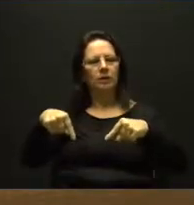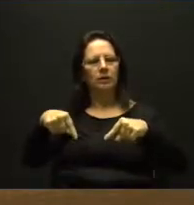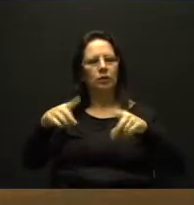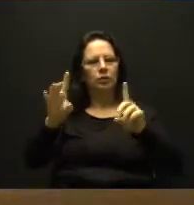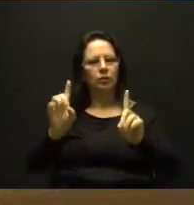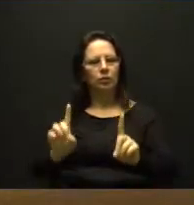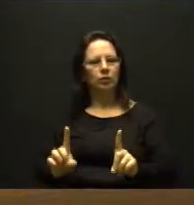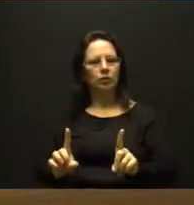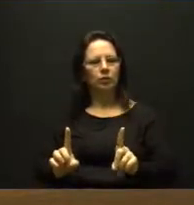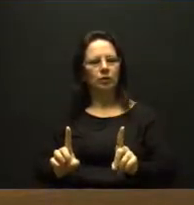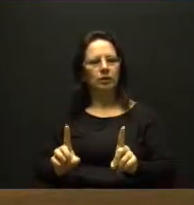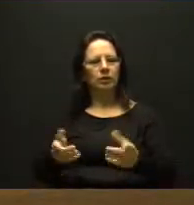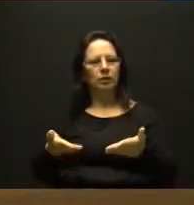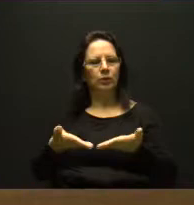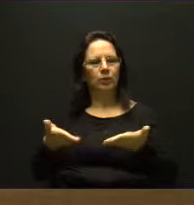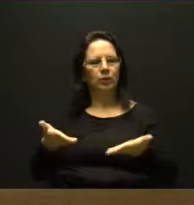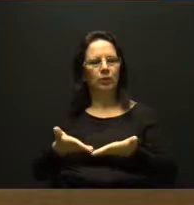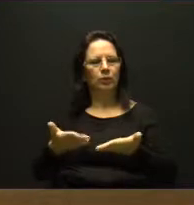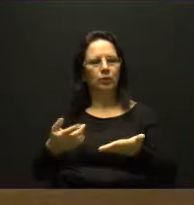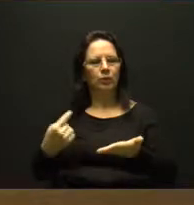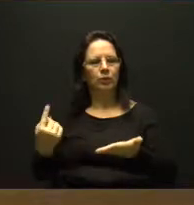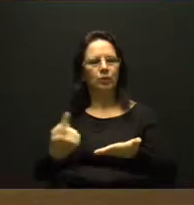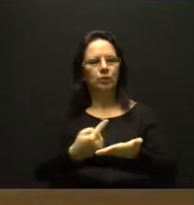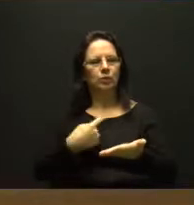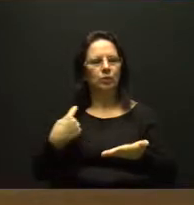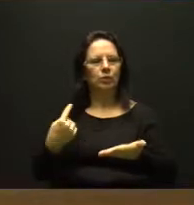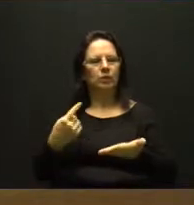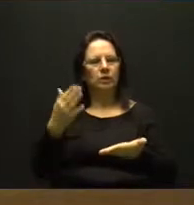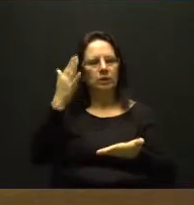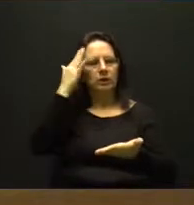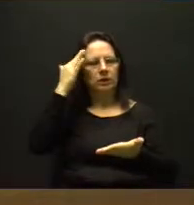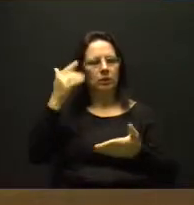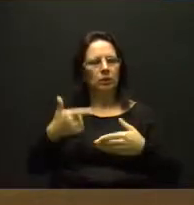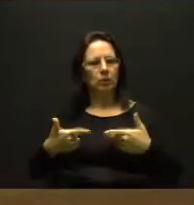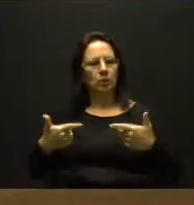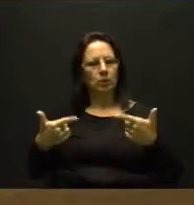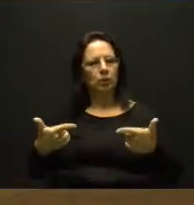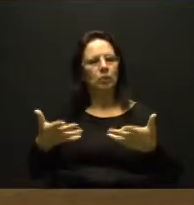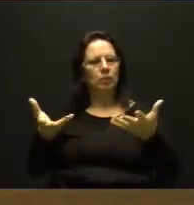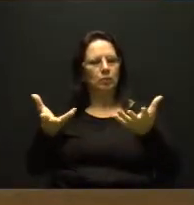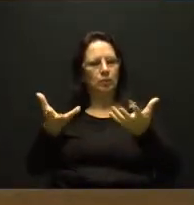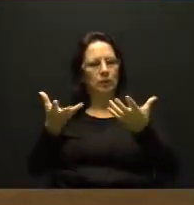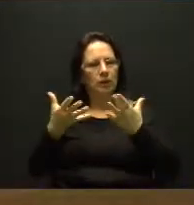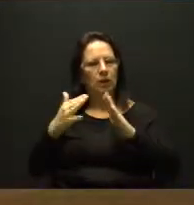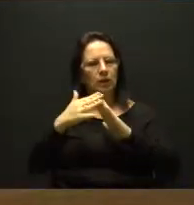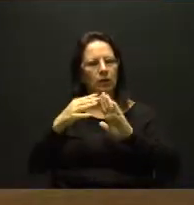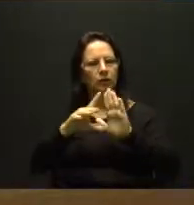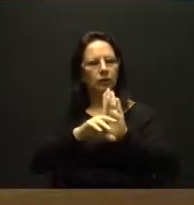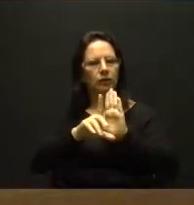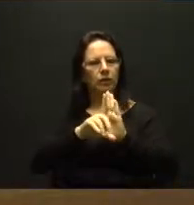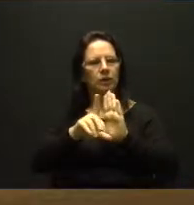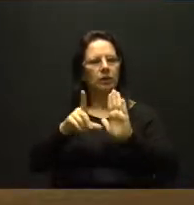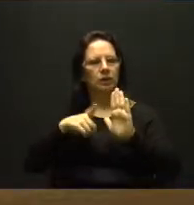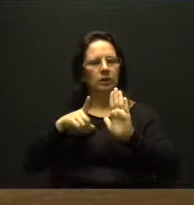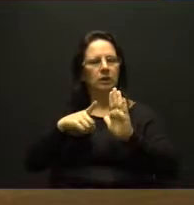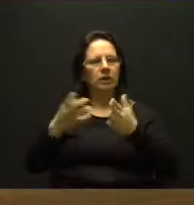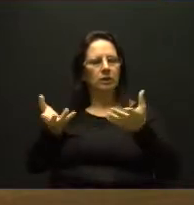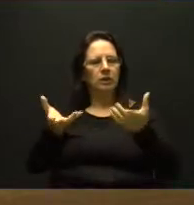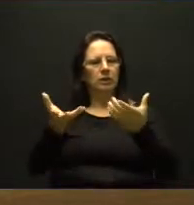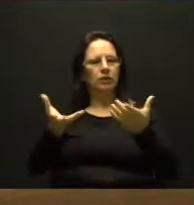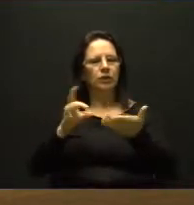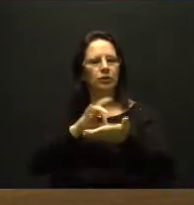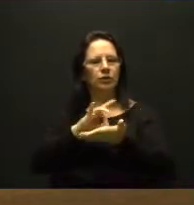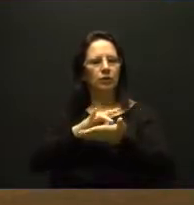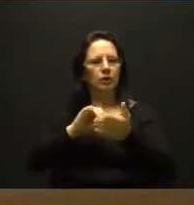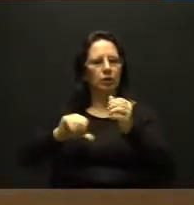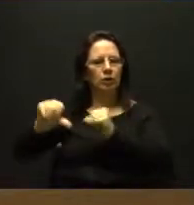dignidade todos nós sabemos é uma luta é uma bandeira esta casa de leis também tem defendido no sentido de